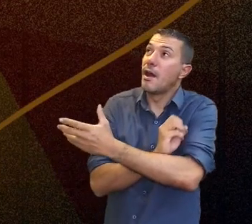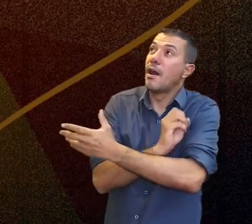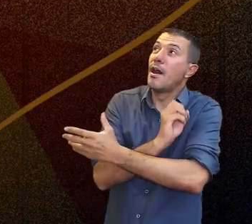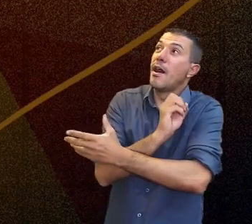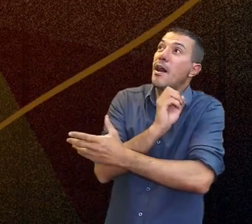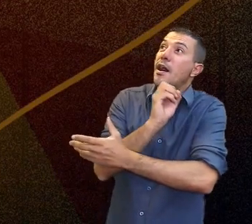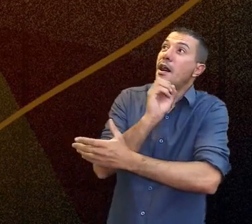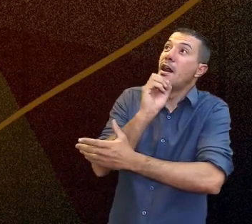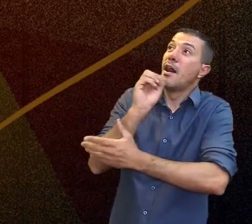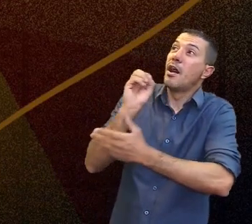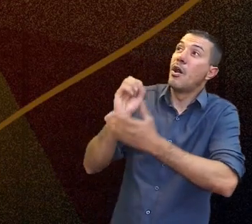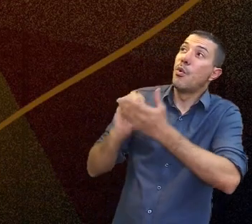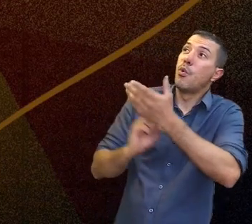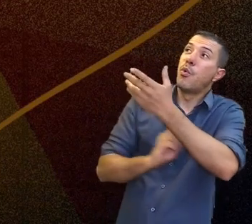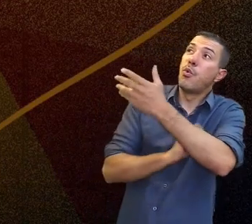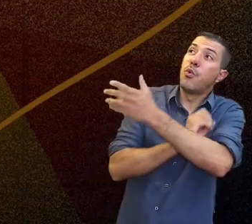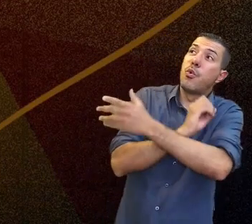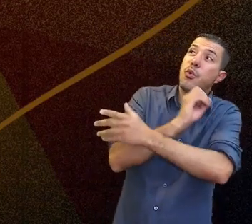chegar.